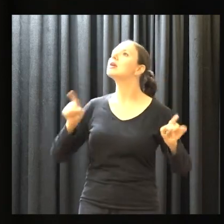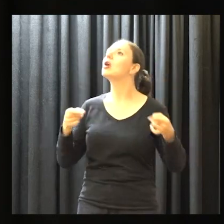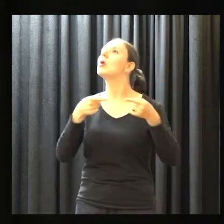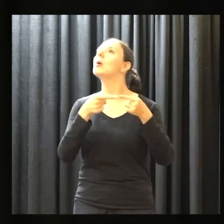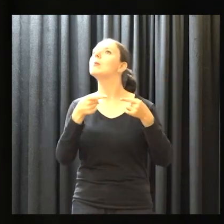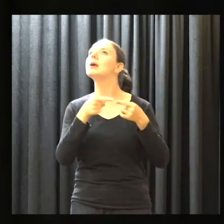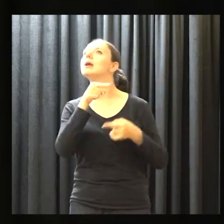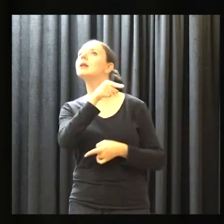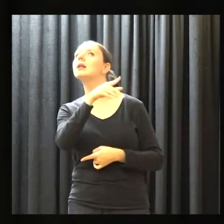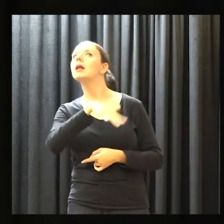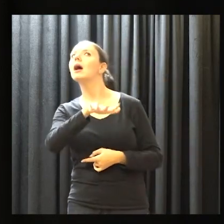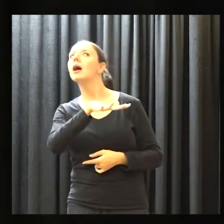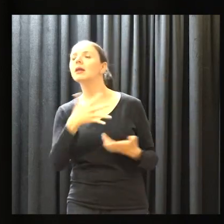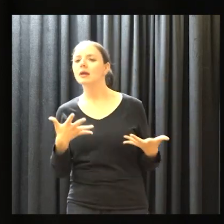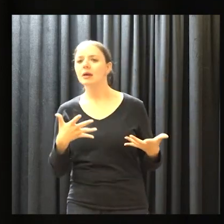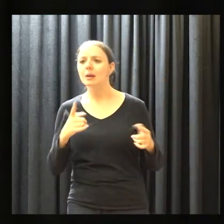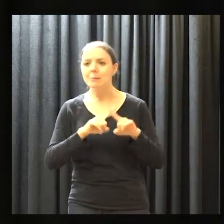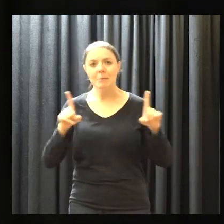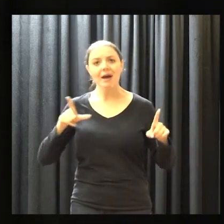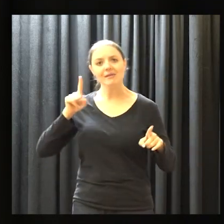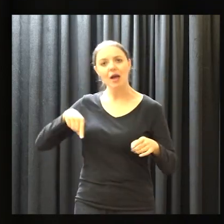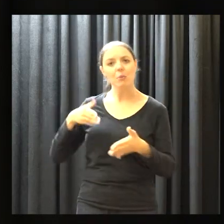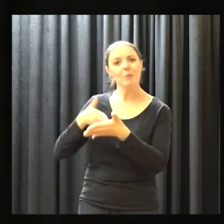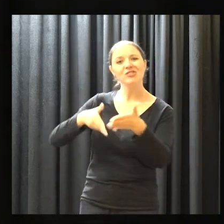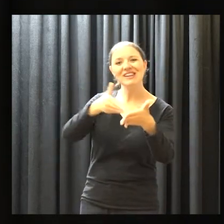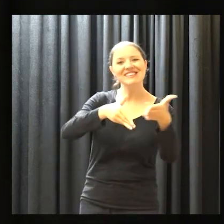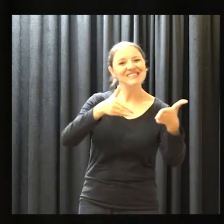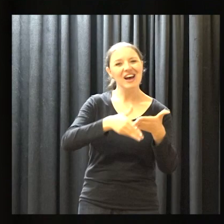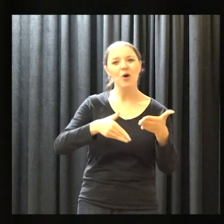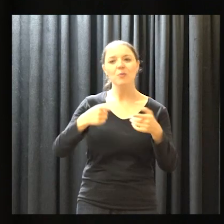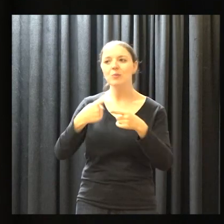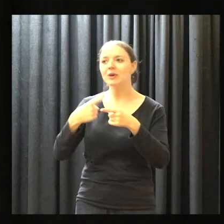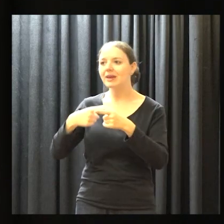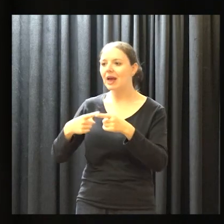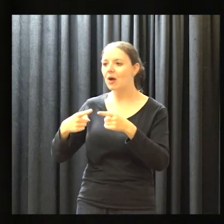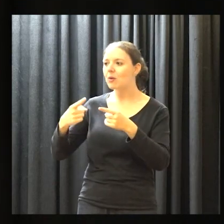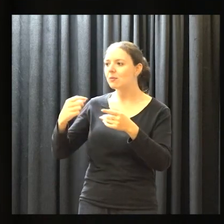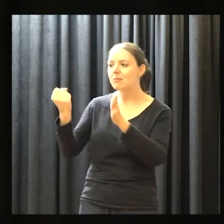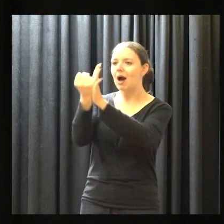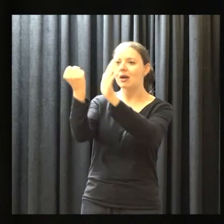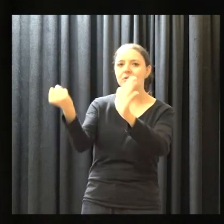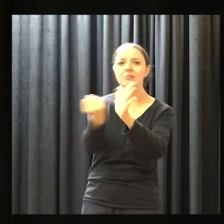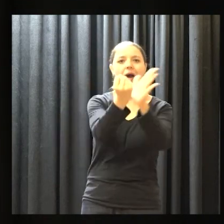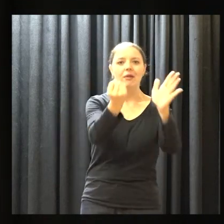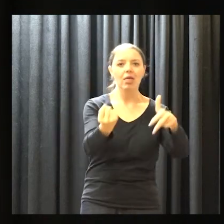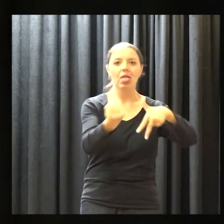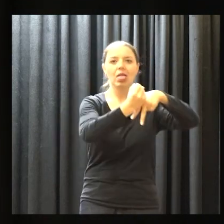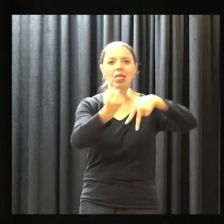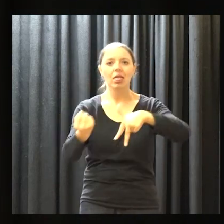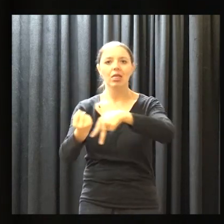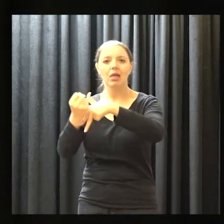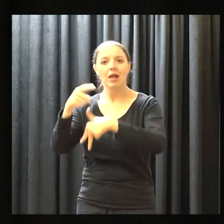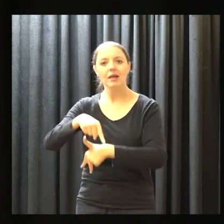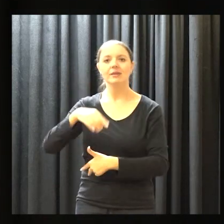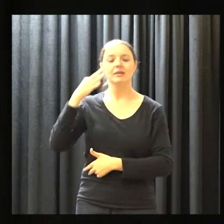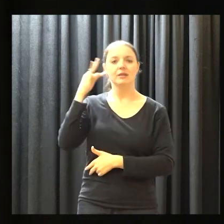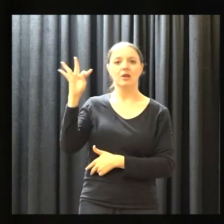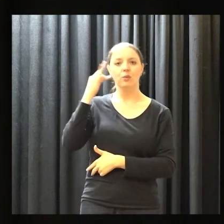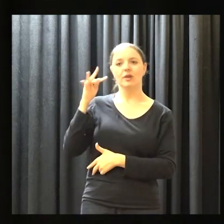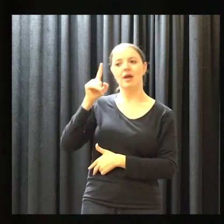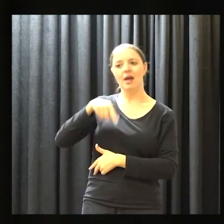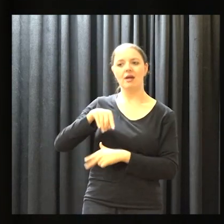de objeção. Que a objeção é uma categoria que a gente sabe que é trazida da teoria que...